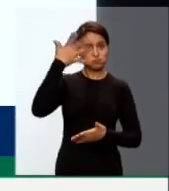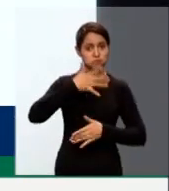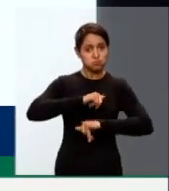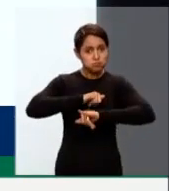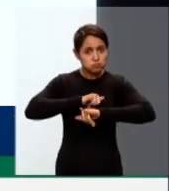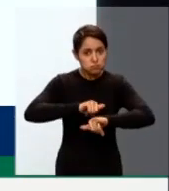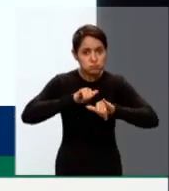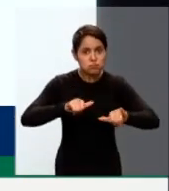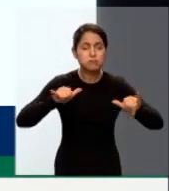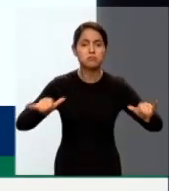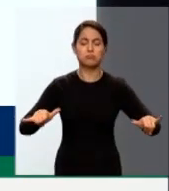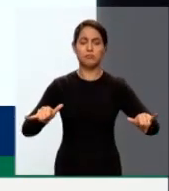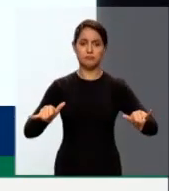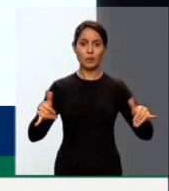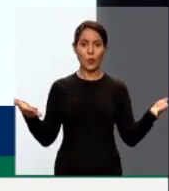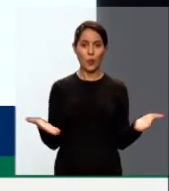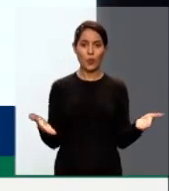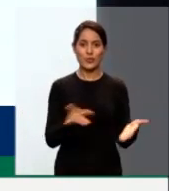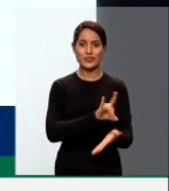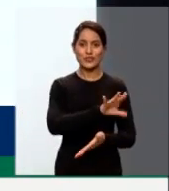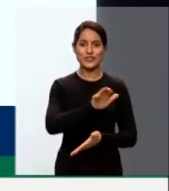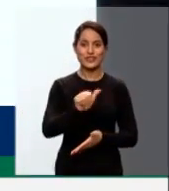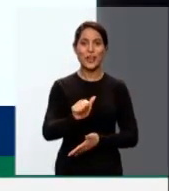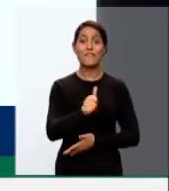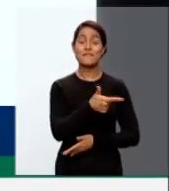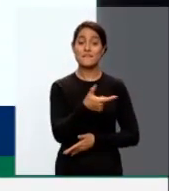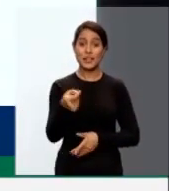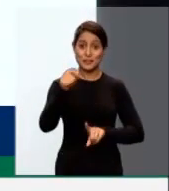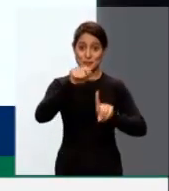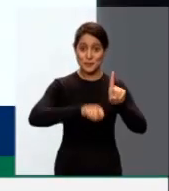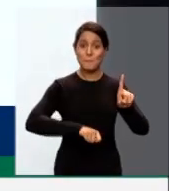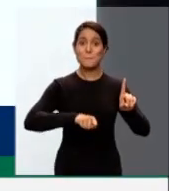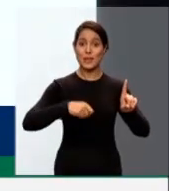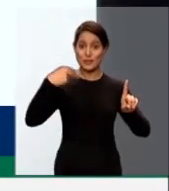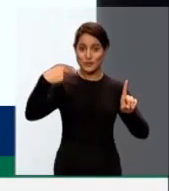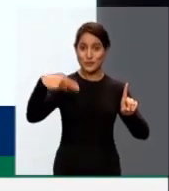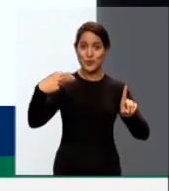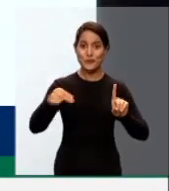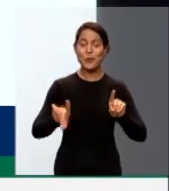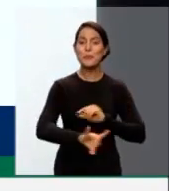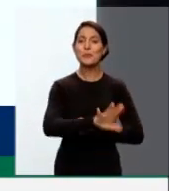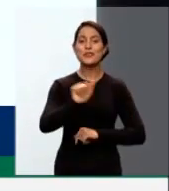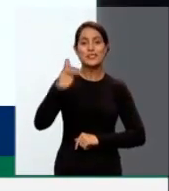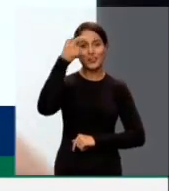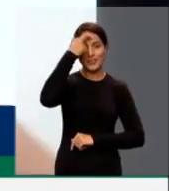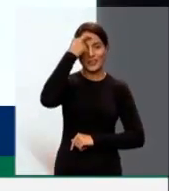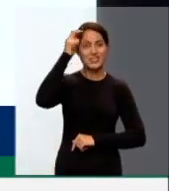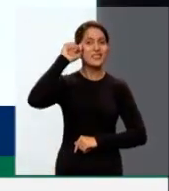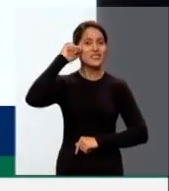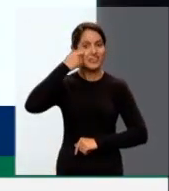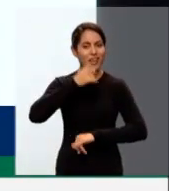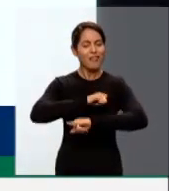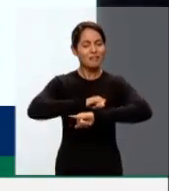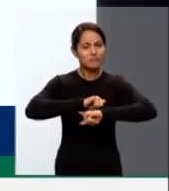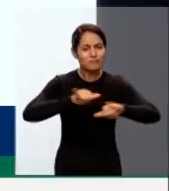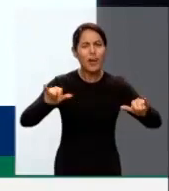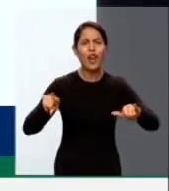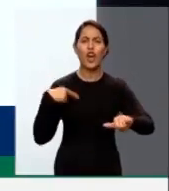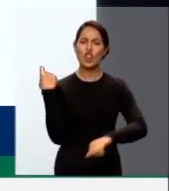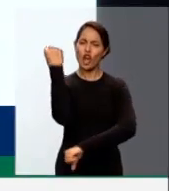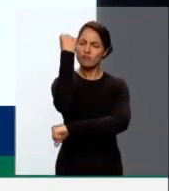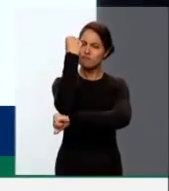campanha hoje, no dia 20 de novembro, que é o Dia da Consciência Negra. Dia de anúncio de